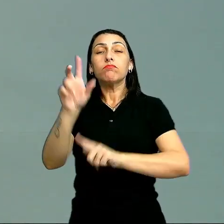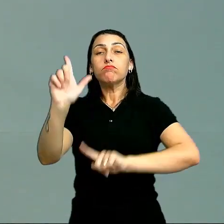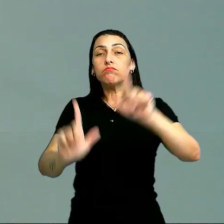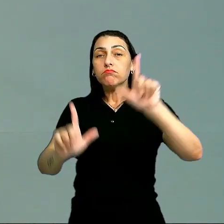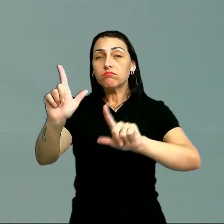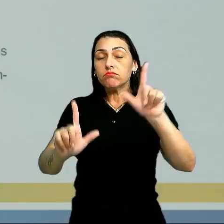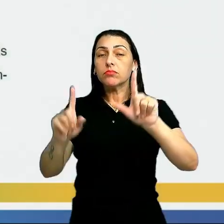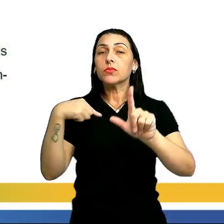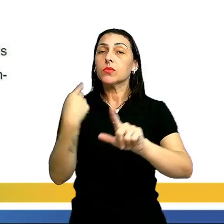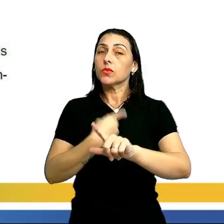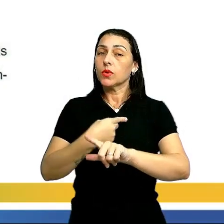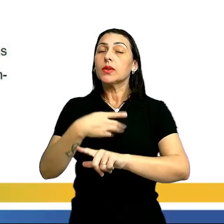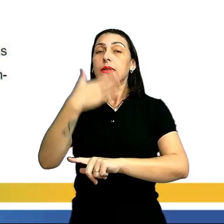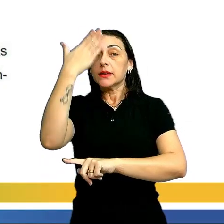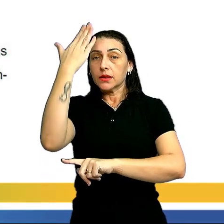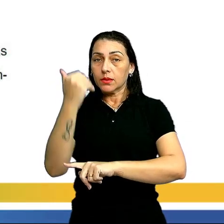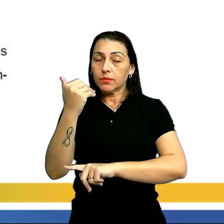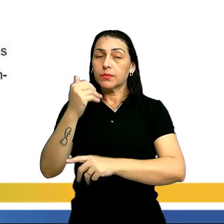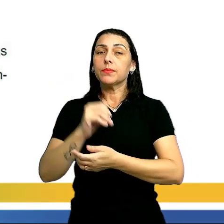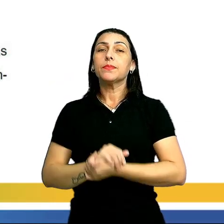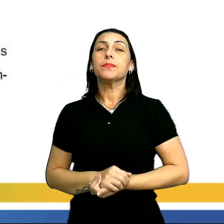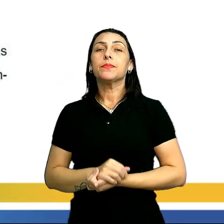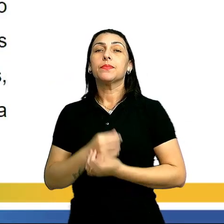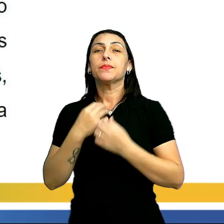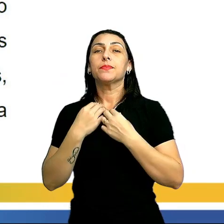ao nosso conhecimento. A verdade é essa.